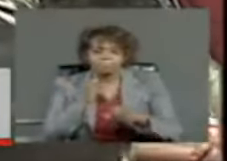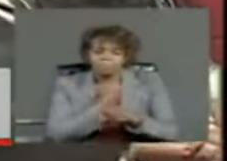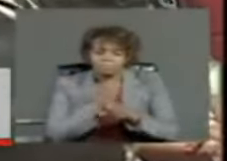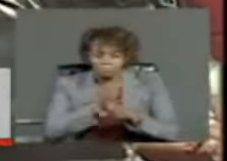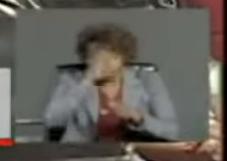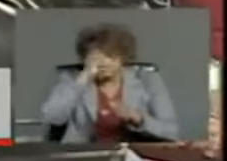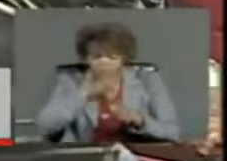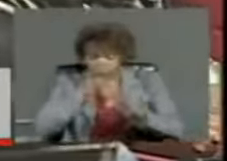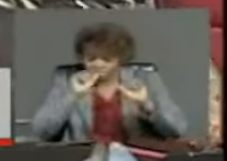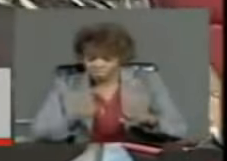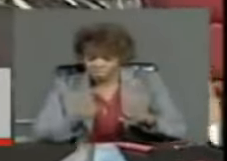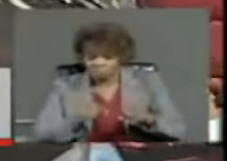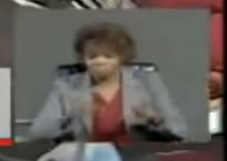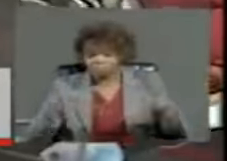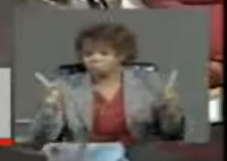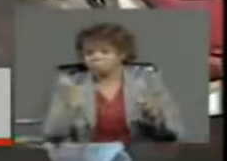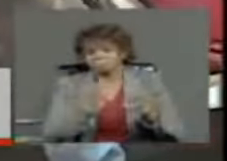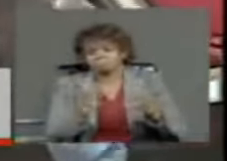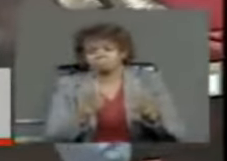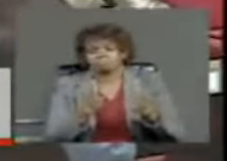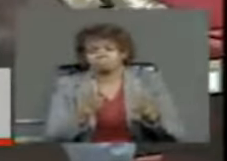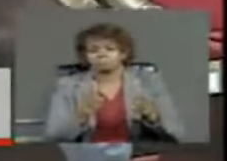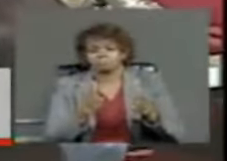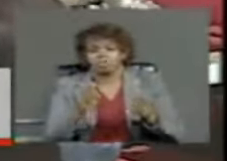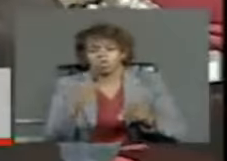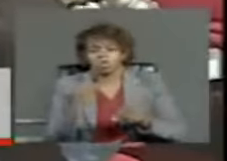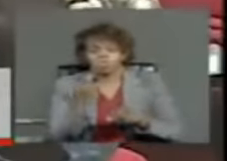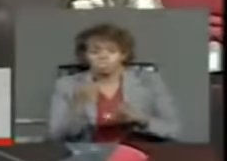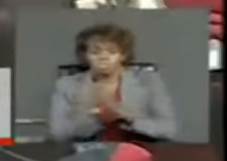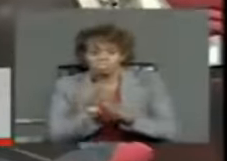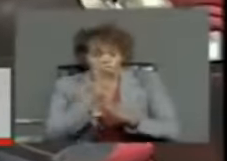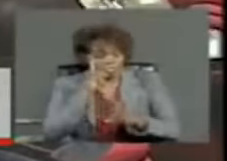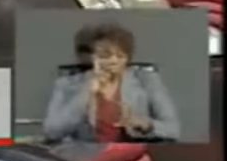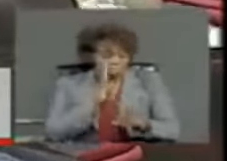Então encontrou como emprego uma missão